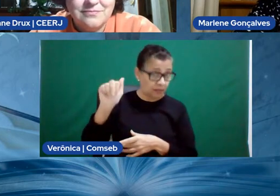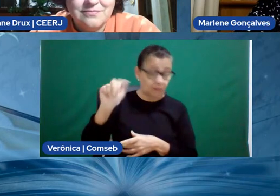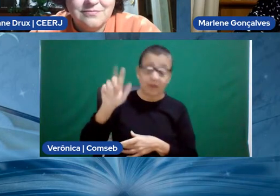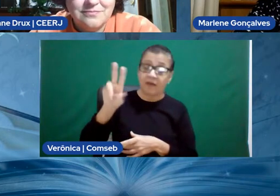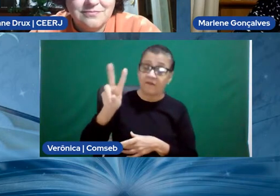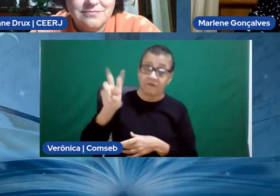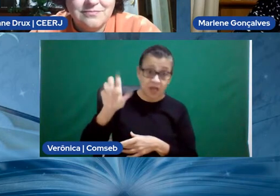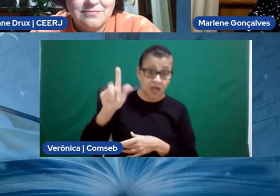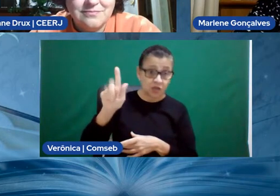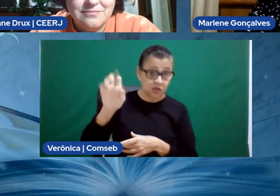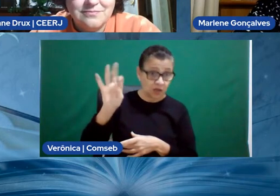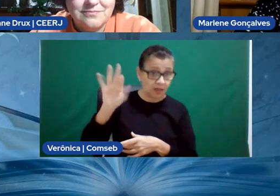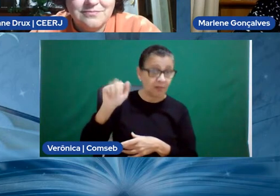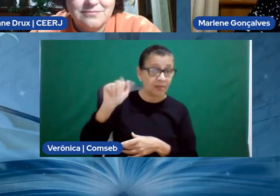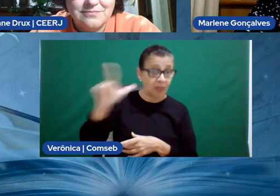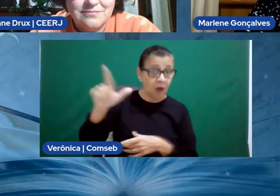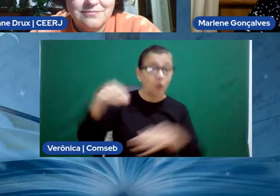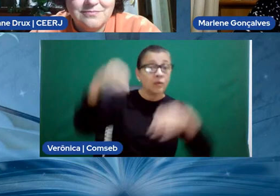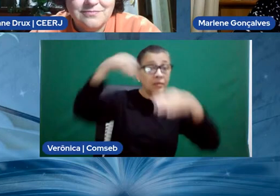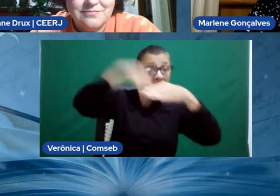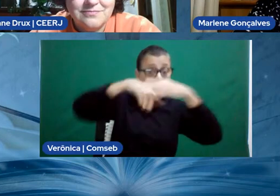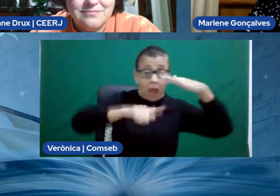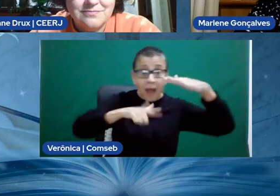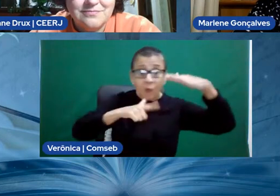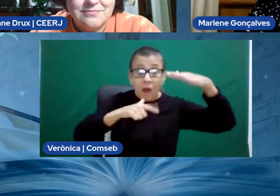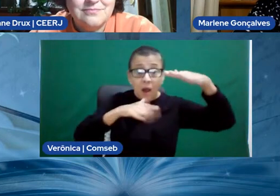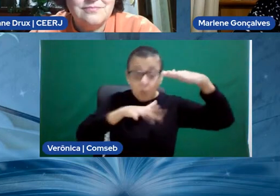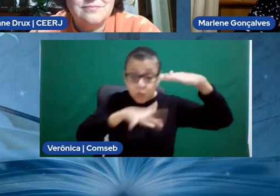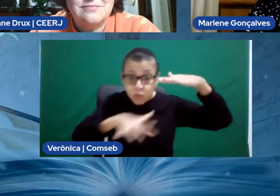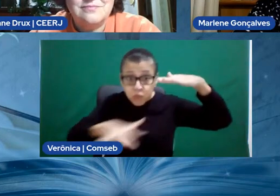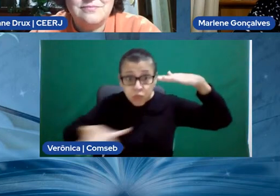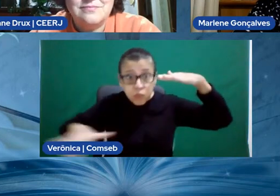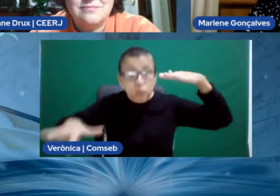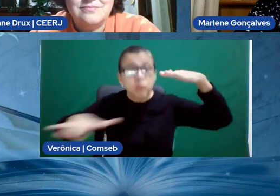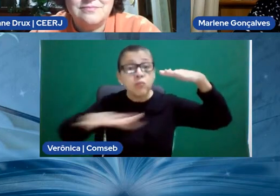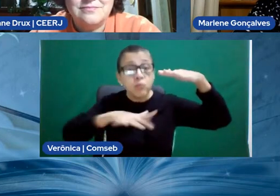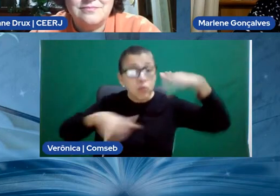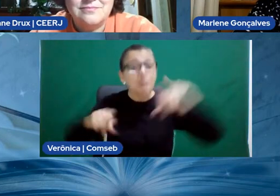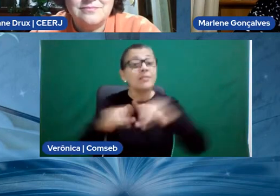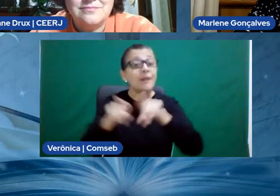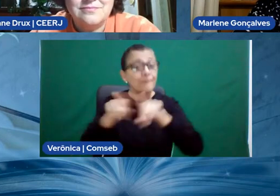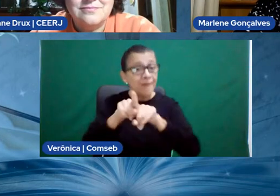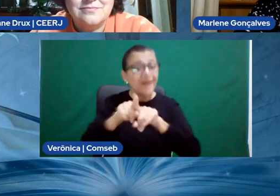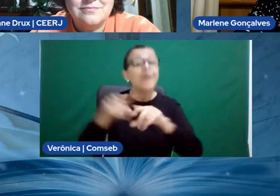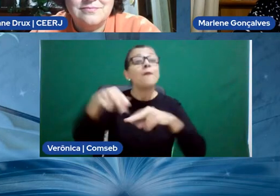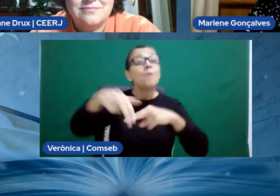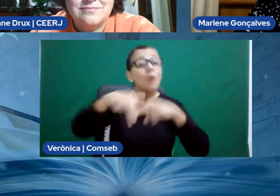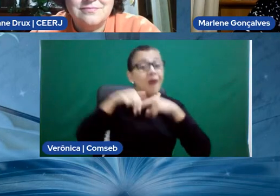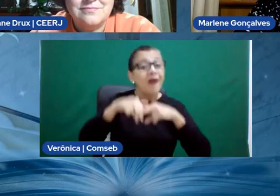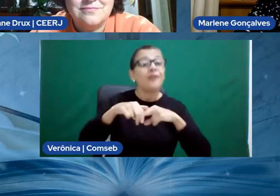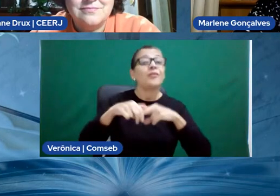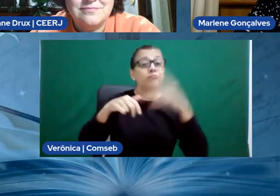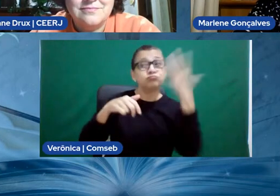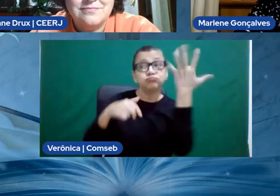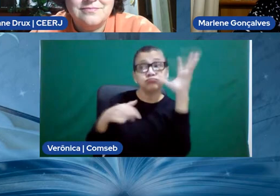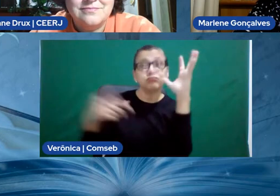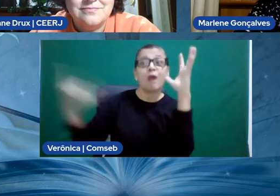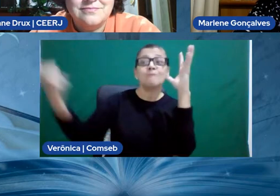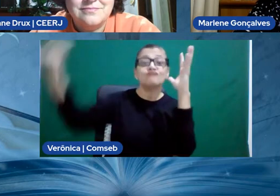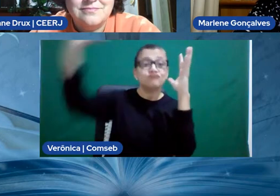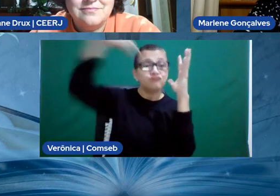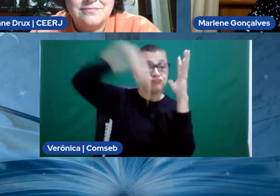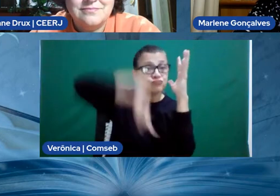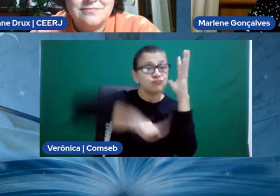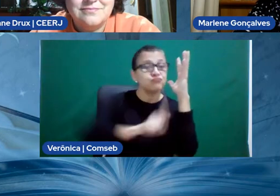para a terra, para que pudesse, através da fotossíntese, alimentar a terra de oxigênio,